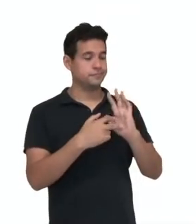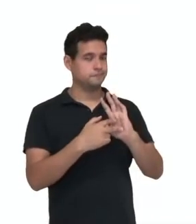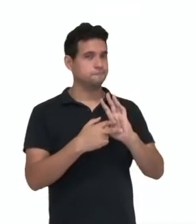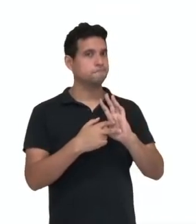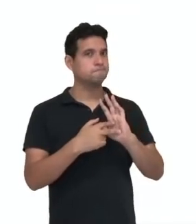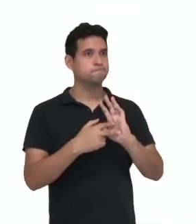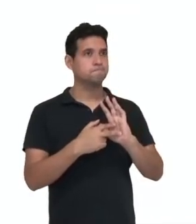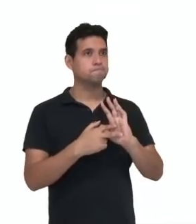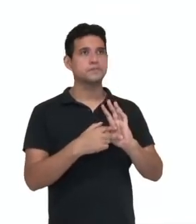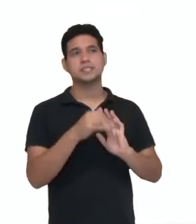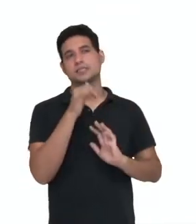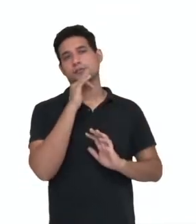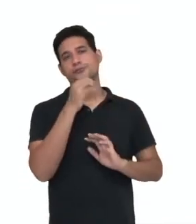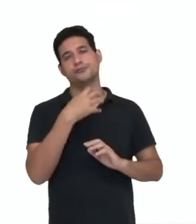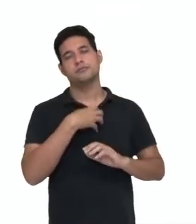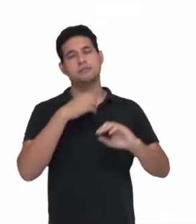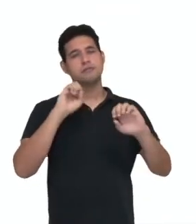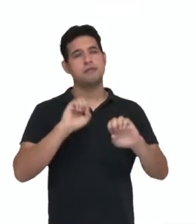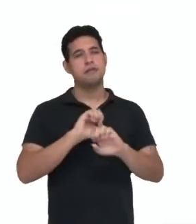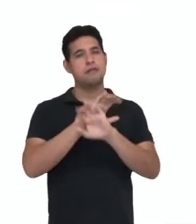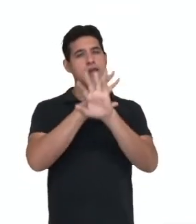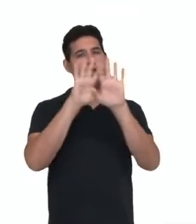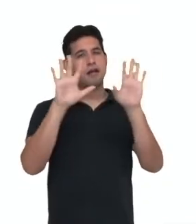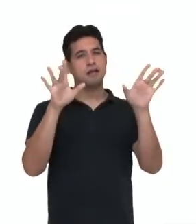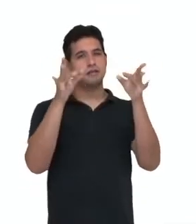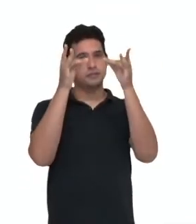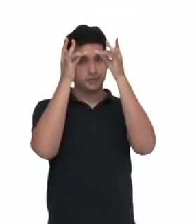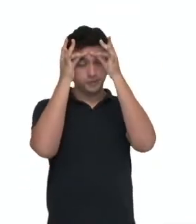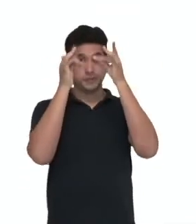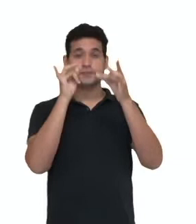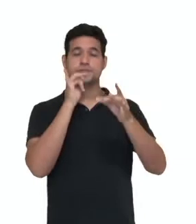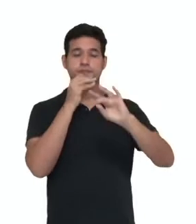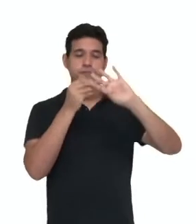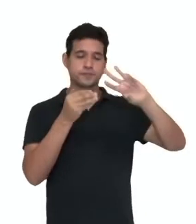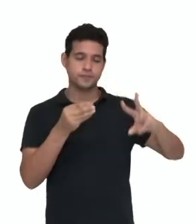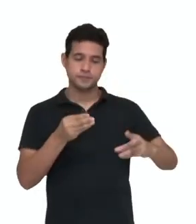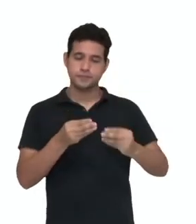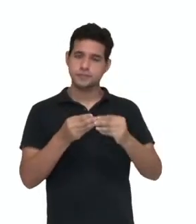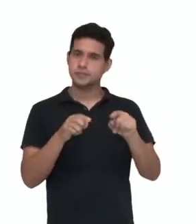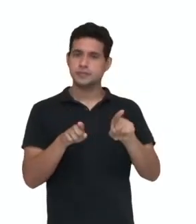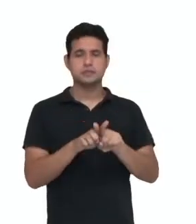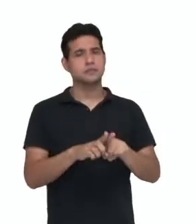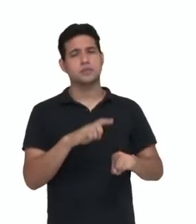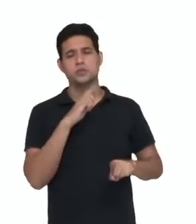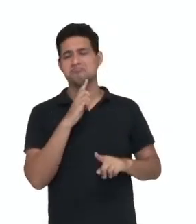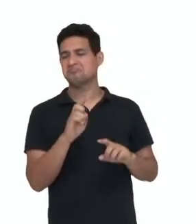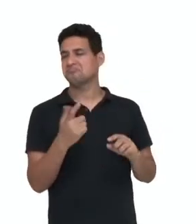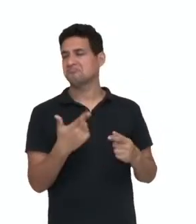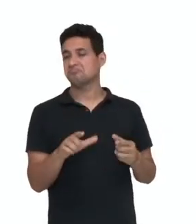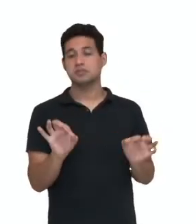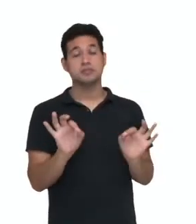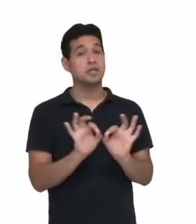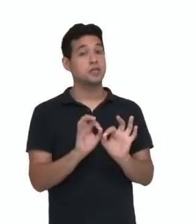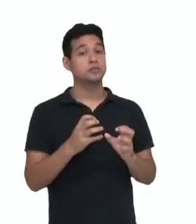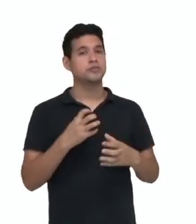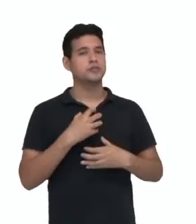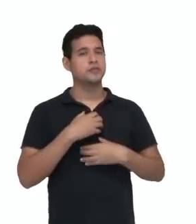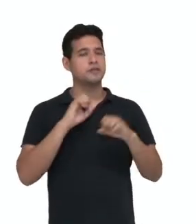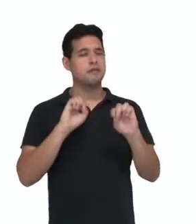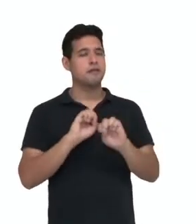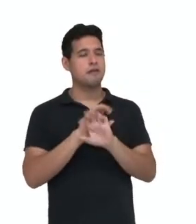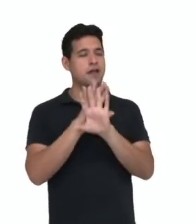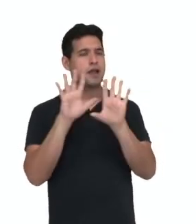Significa de forma clara y precisa, completa, sin dudas. Ou seja, de forma